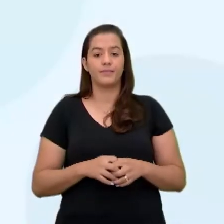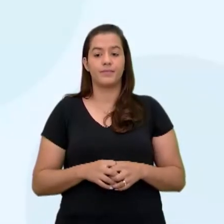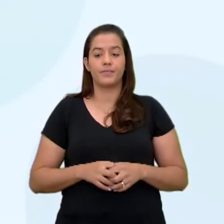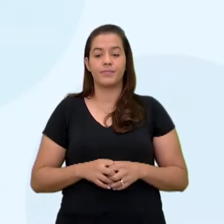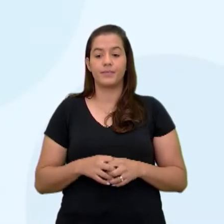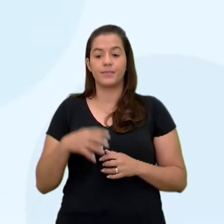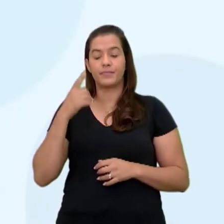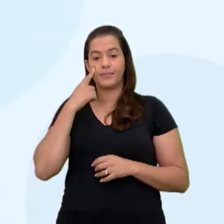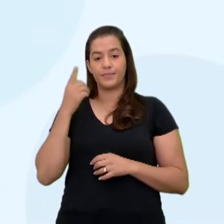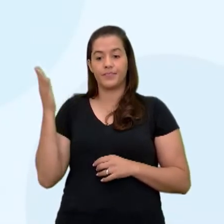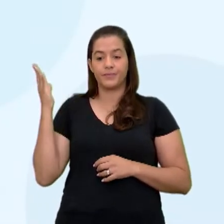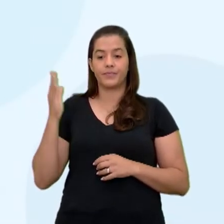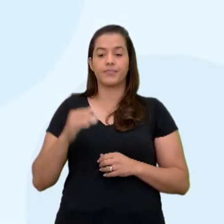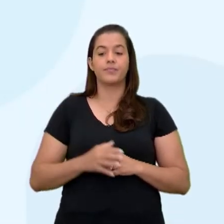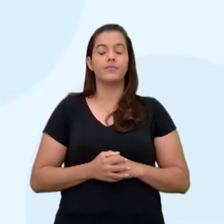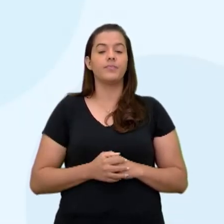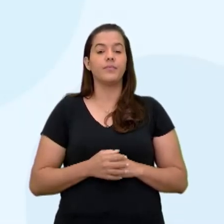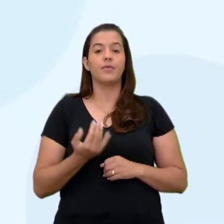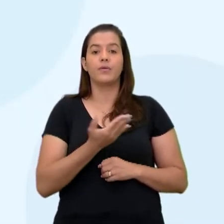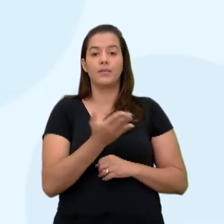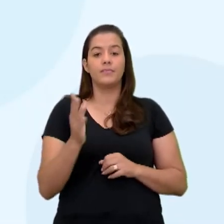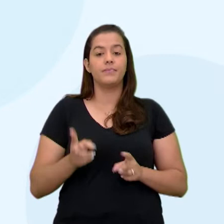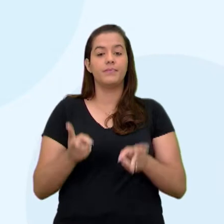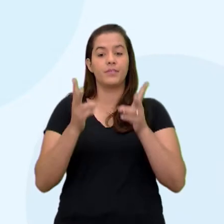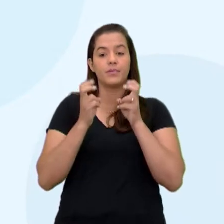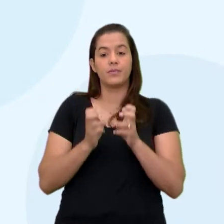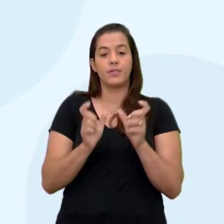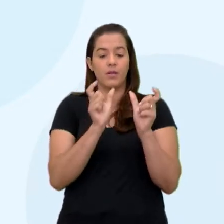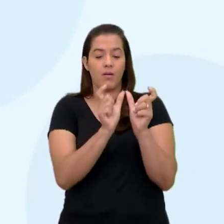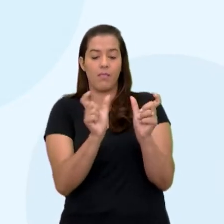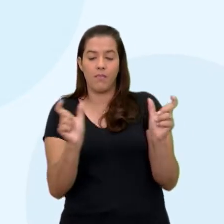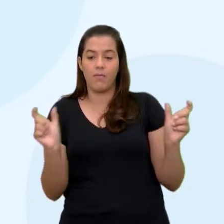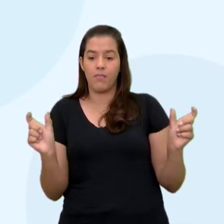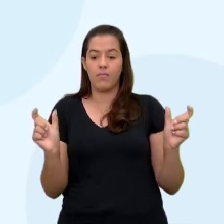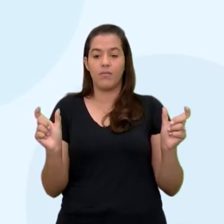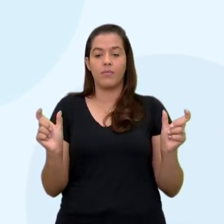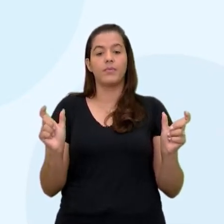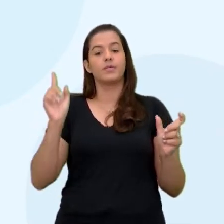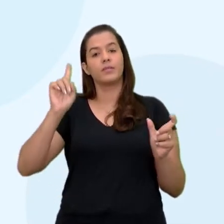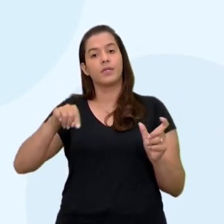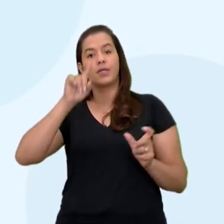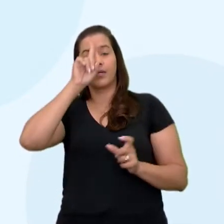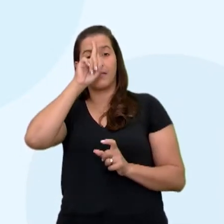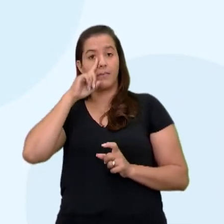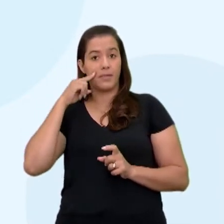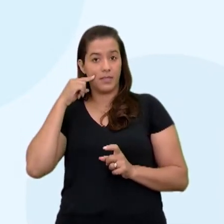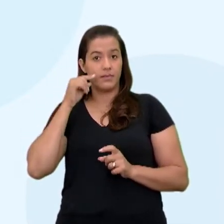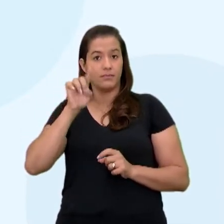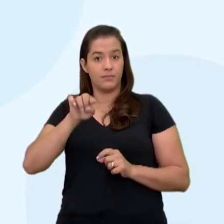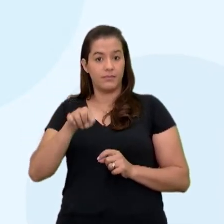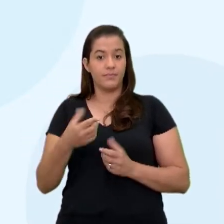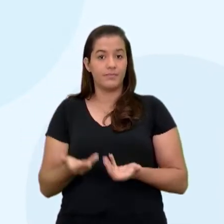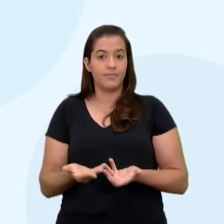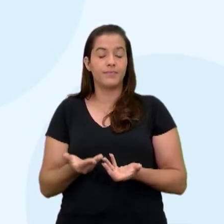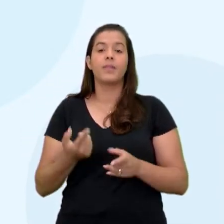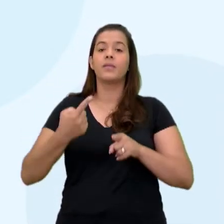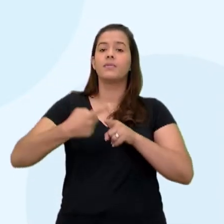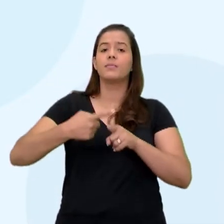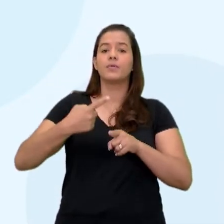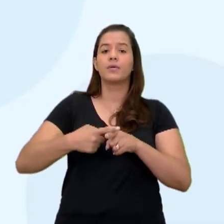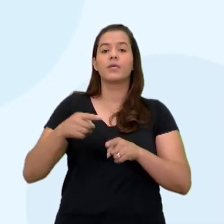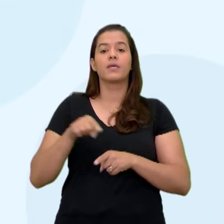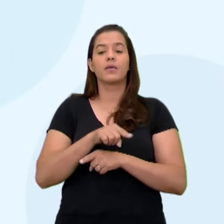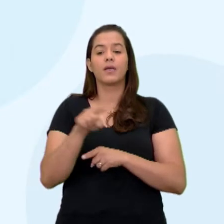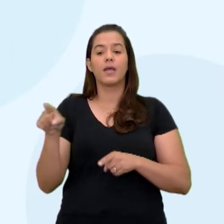para o LED. Olha lá. Vocês perceberam que tem algumas palavrinhas em amarelinho. E por que elas estão com